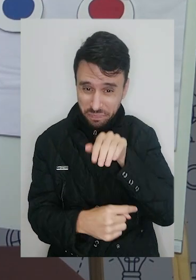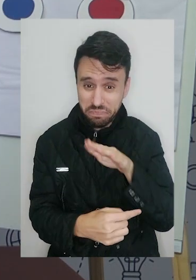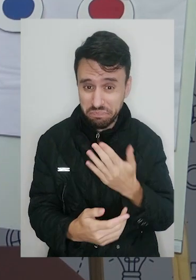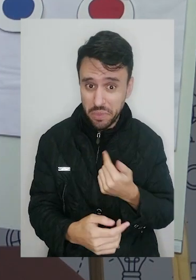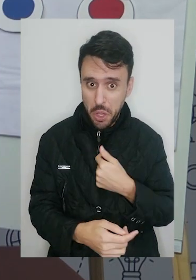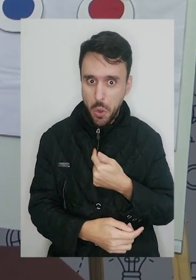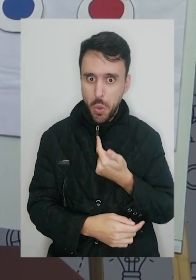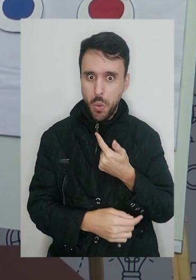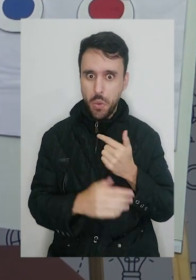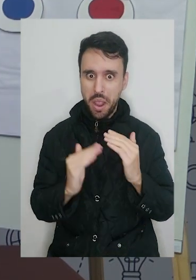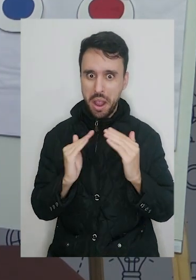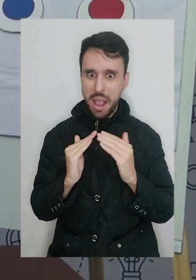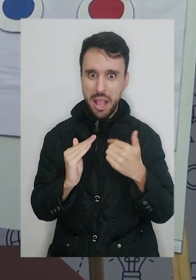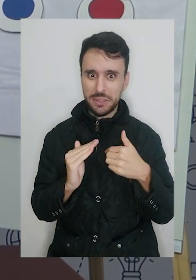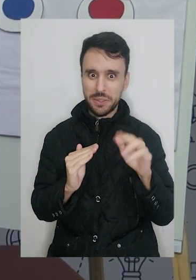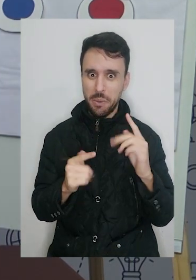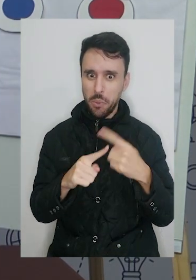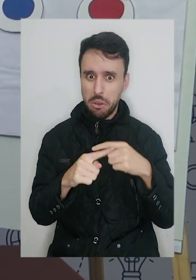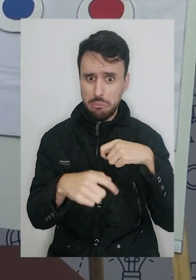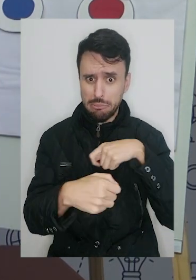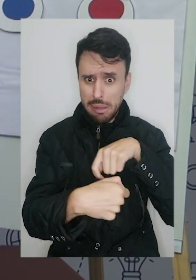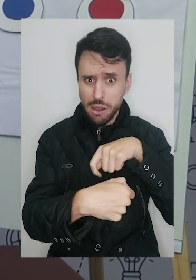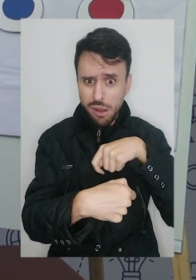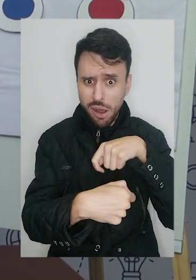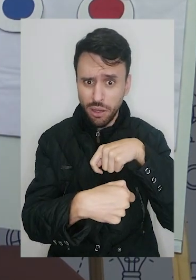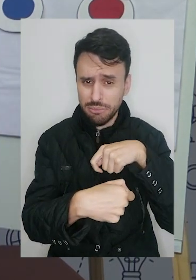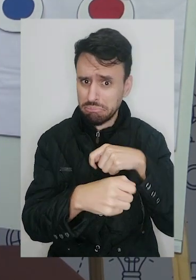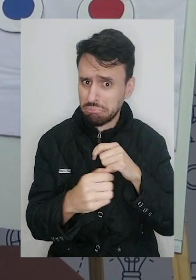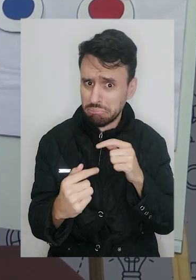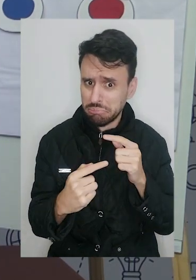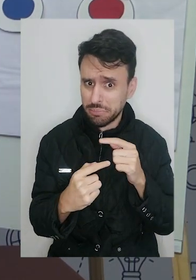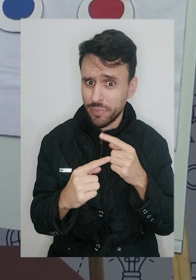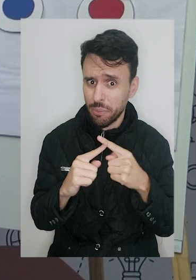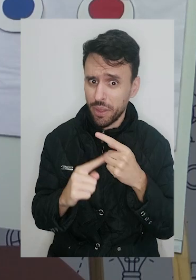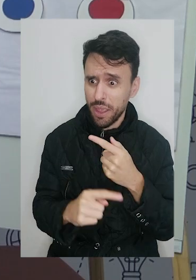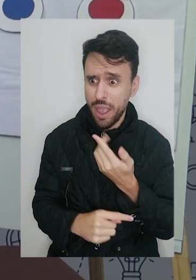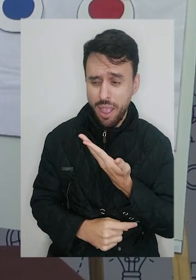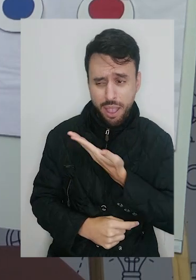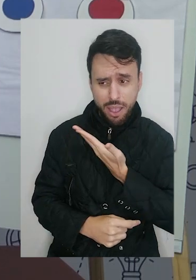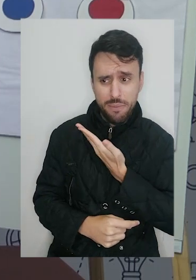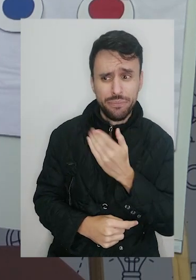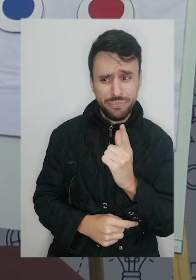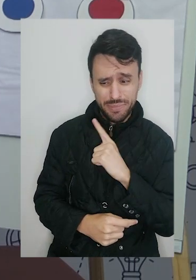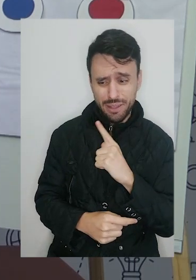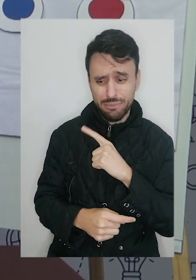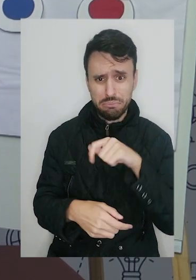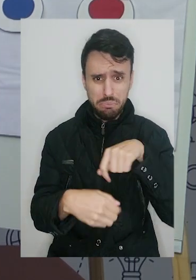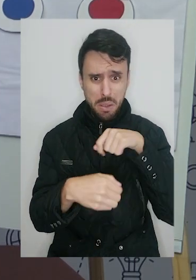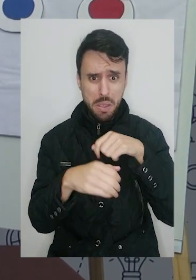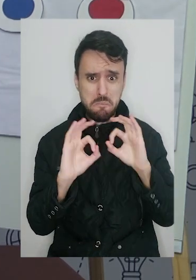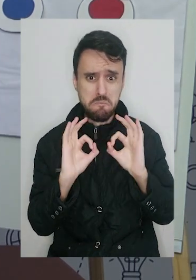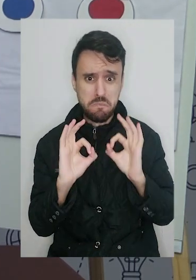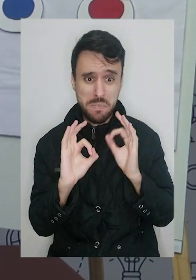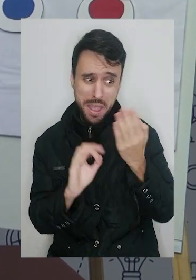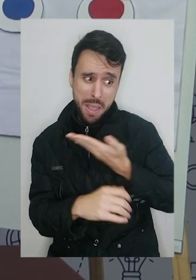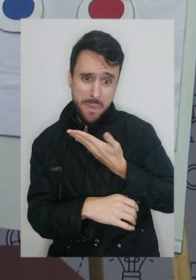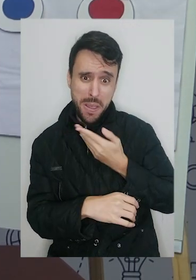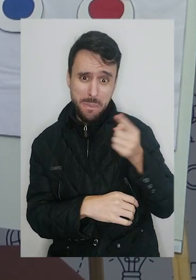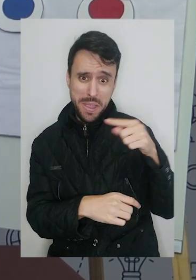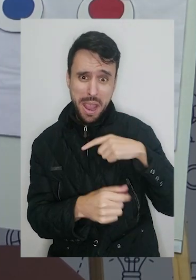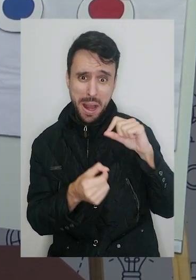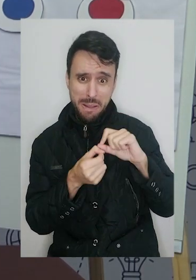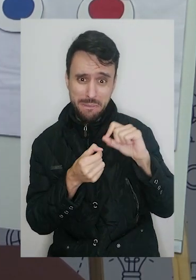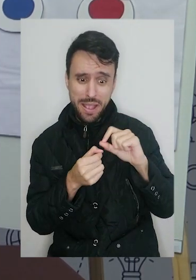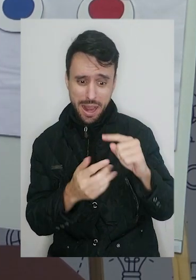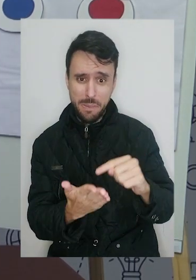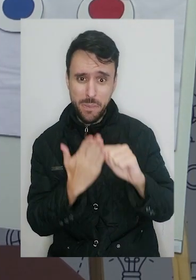Eu não tenho esse termômetro porque eu não sou muito boa de culinária. Esse aqui é da minha colega e ela é bem, cozinha super bem. Então, esse é o termômetro